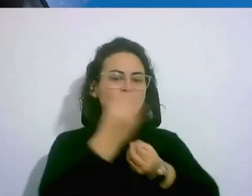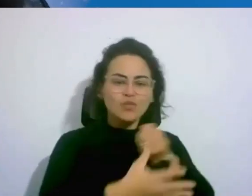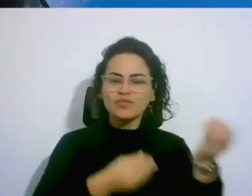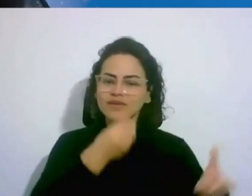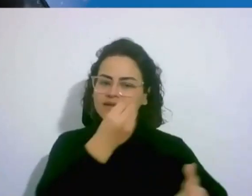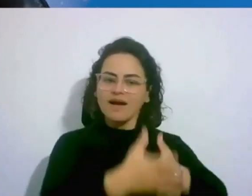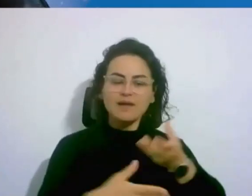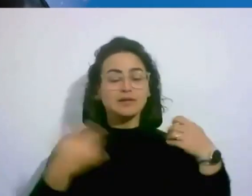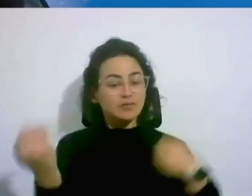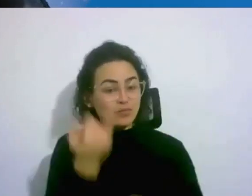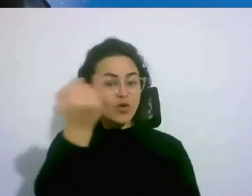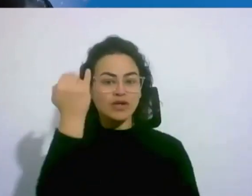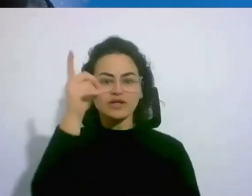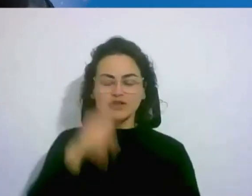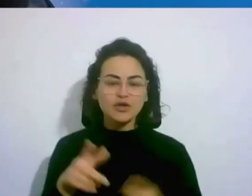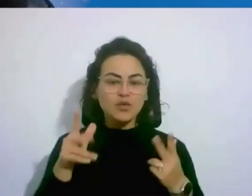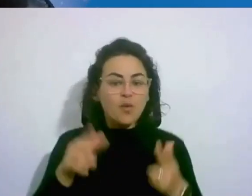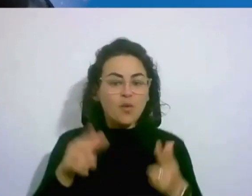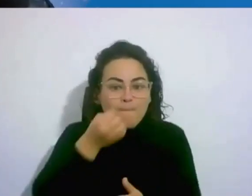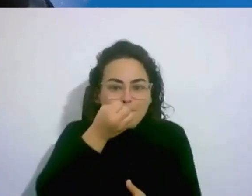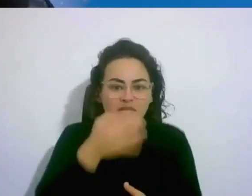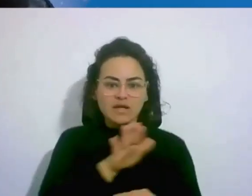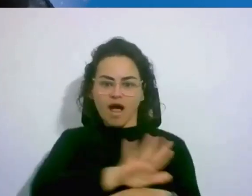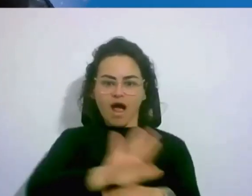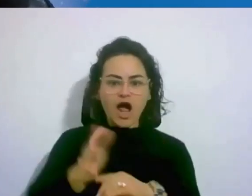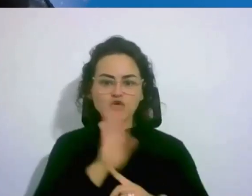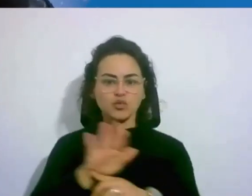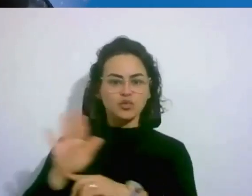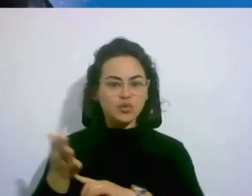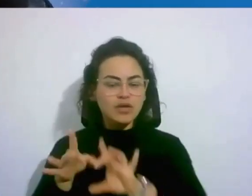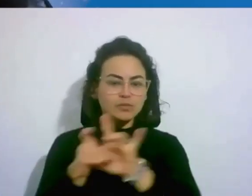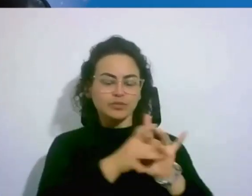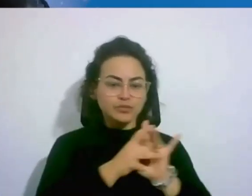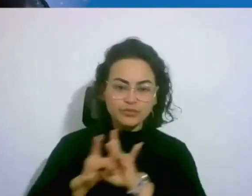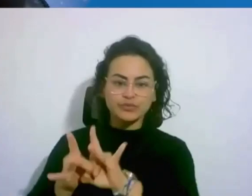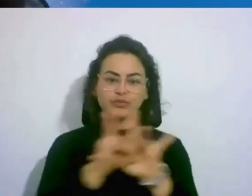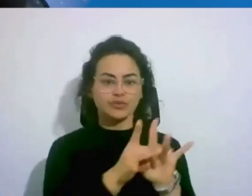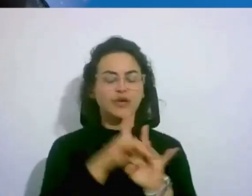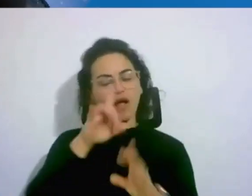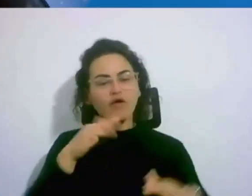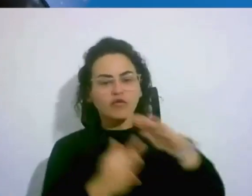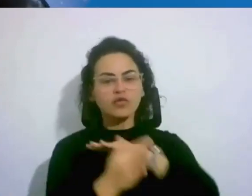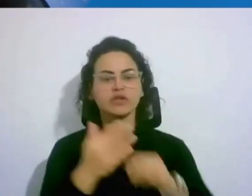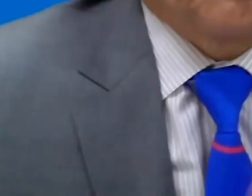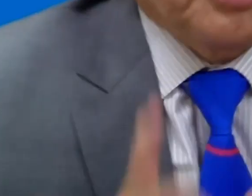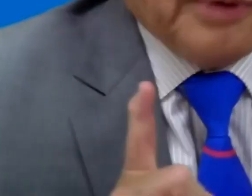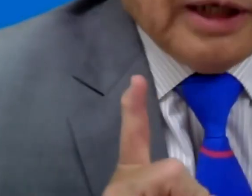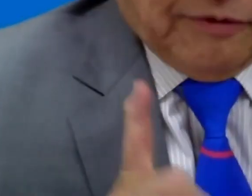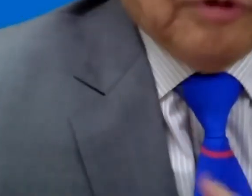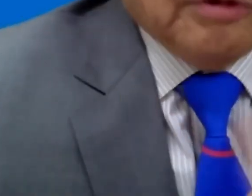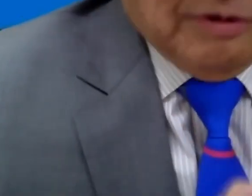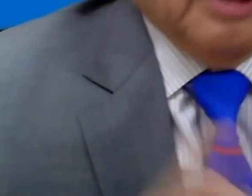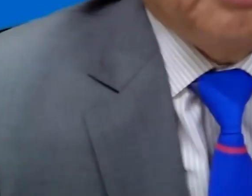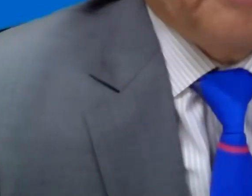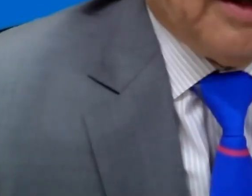dessa corrente maior que é participando da Fundação Rotária. Obrigado. O universo conspira,